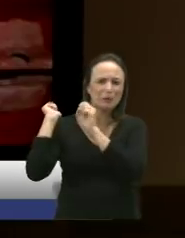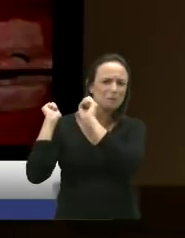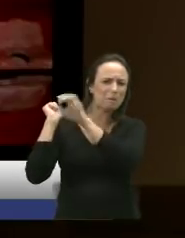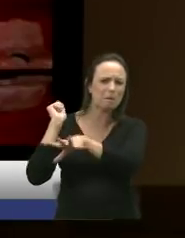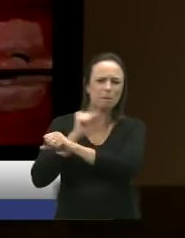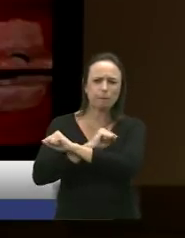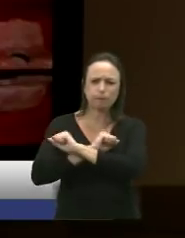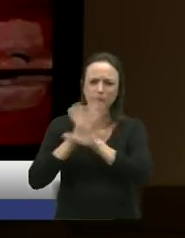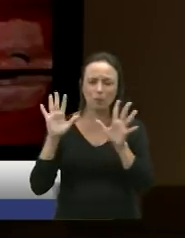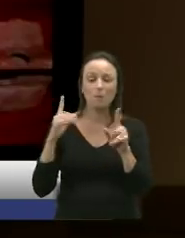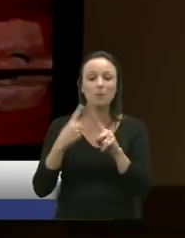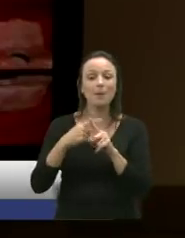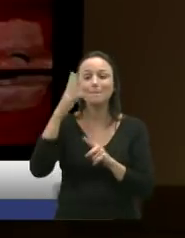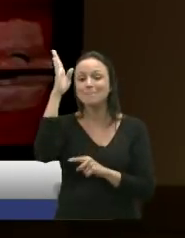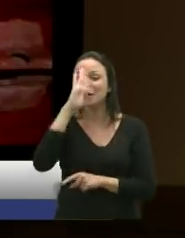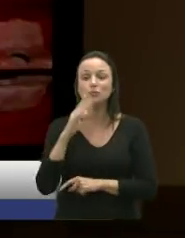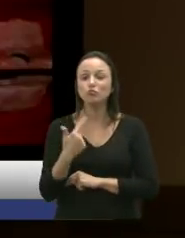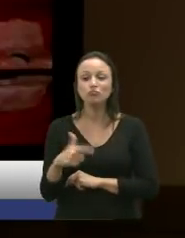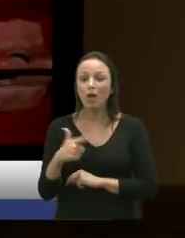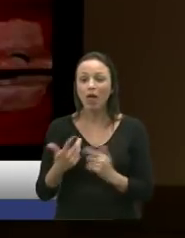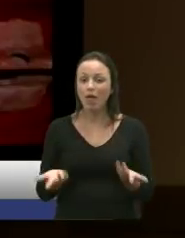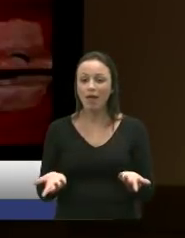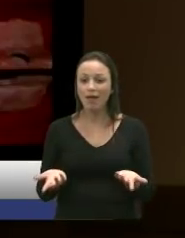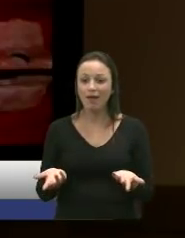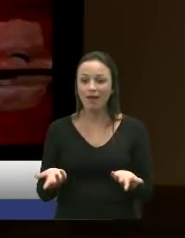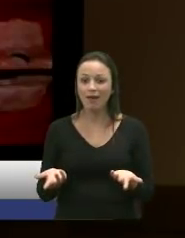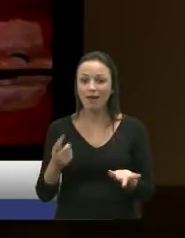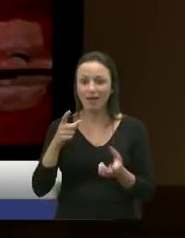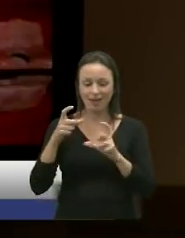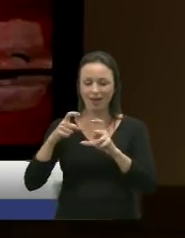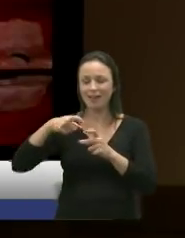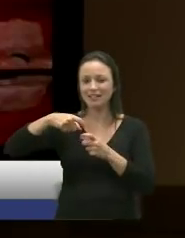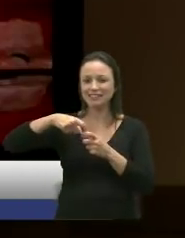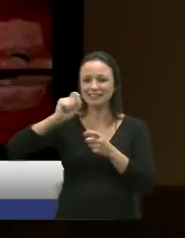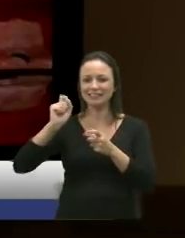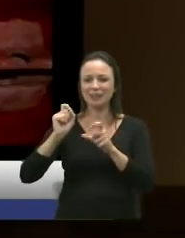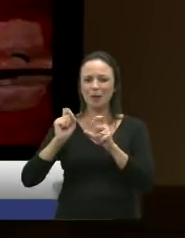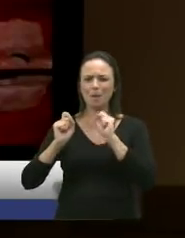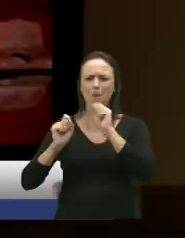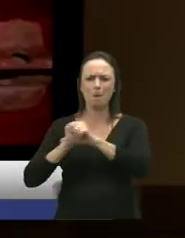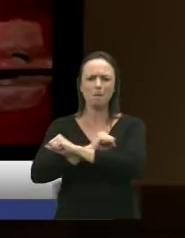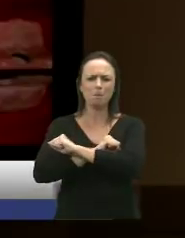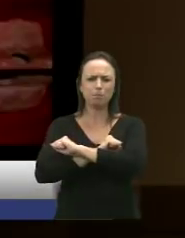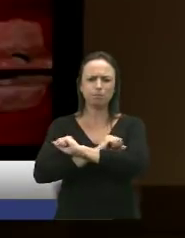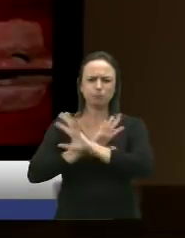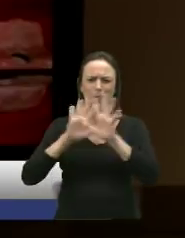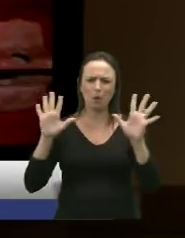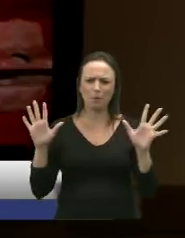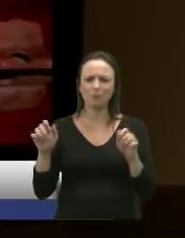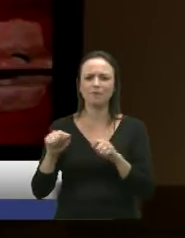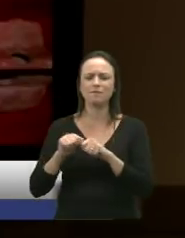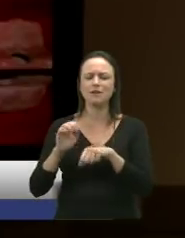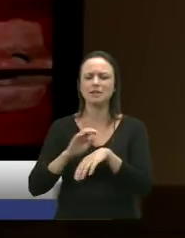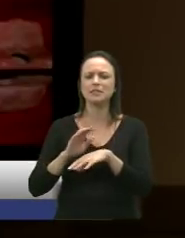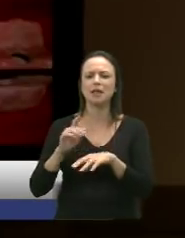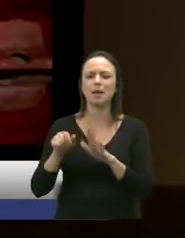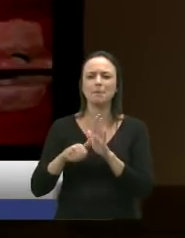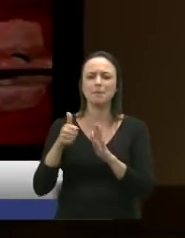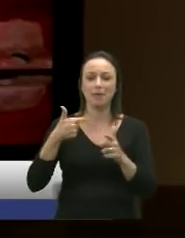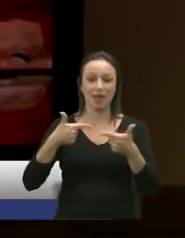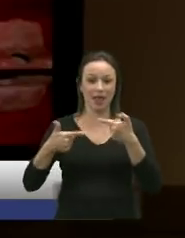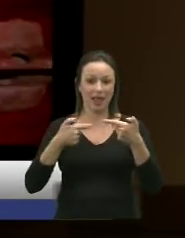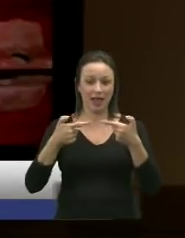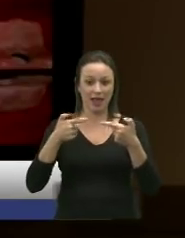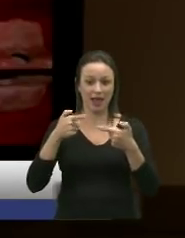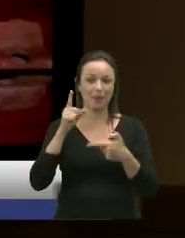que o Brasil não tinha. Granada de mão. Nós fizemos o modelo granada de mão americana na Primeira Guerra Mundial. Isso